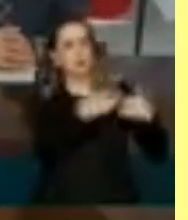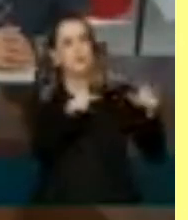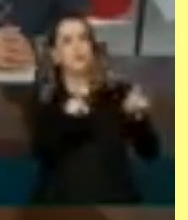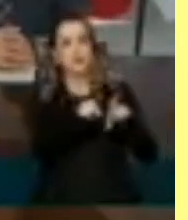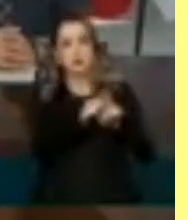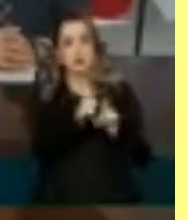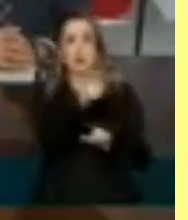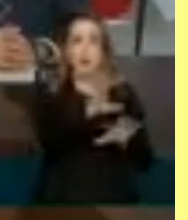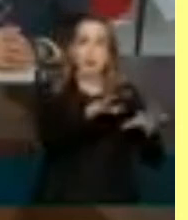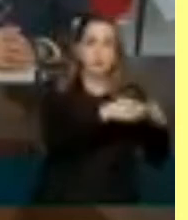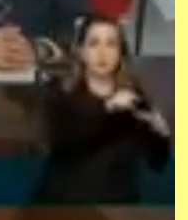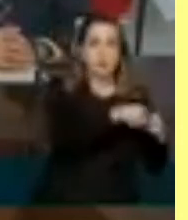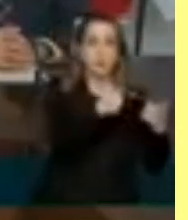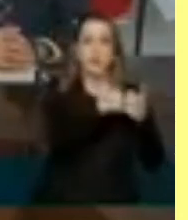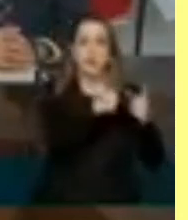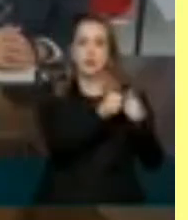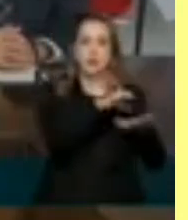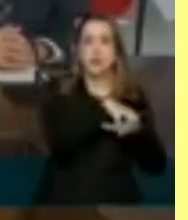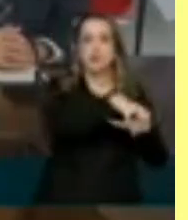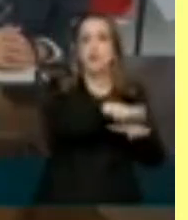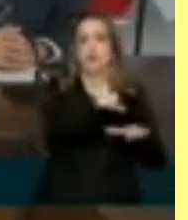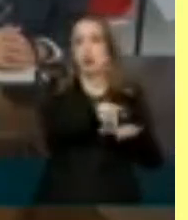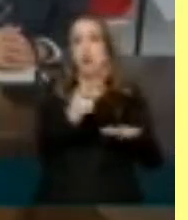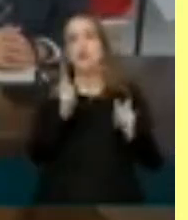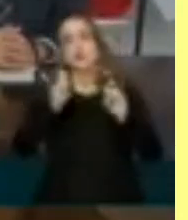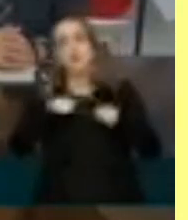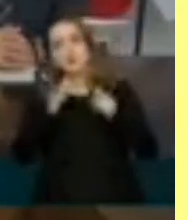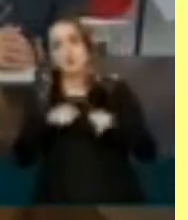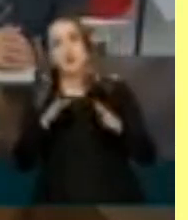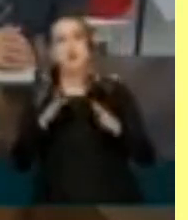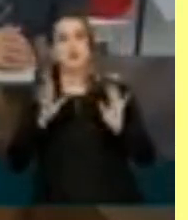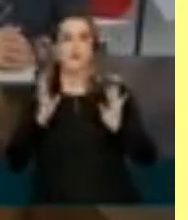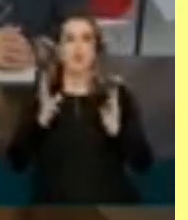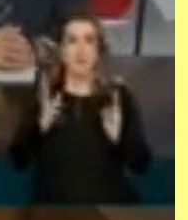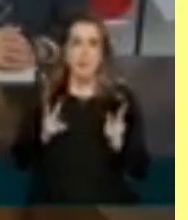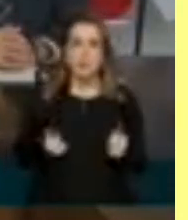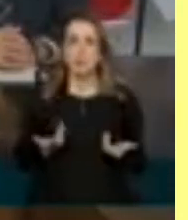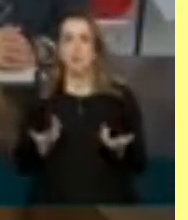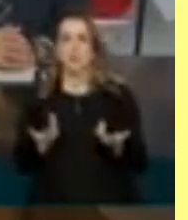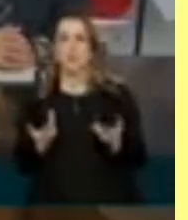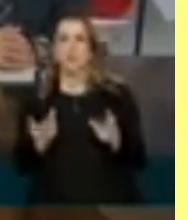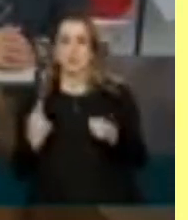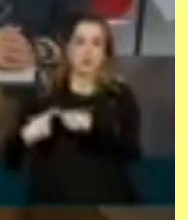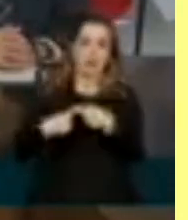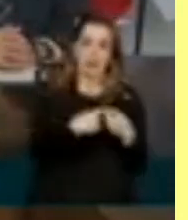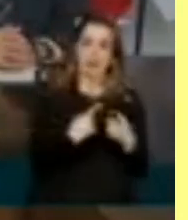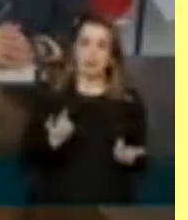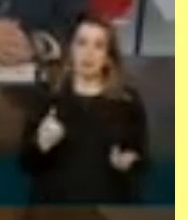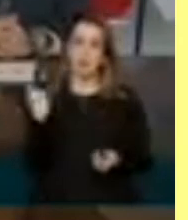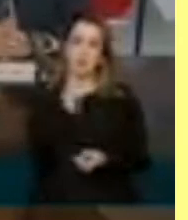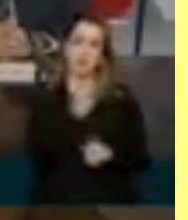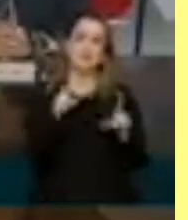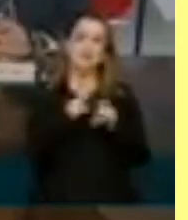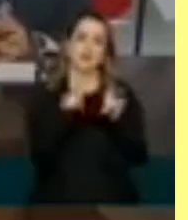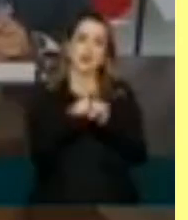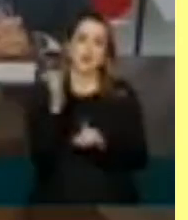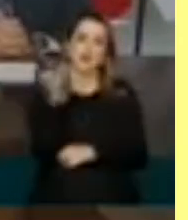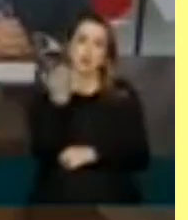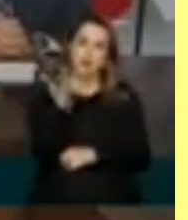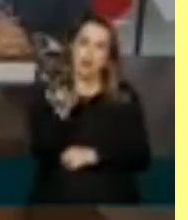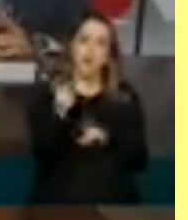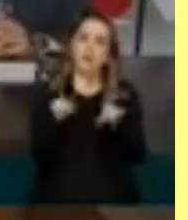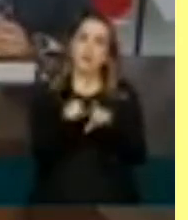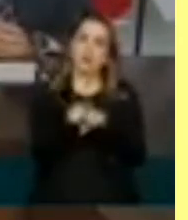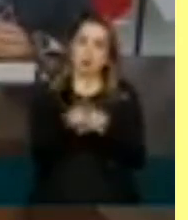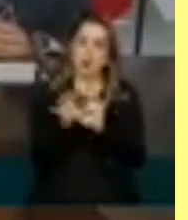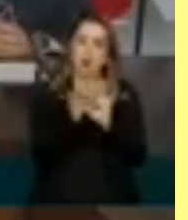mais em áreas como transporte, logística e saneamento urbano. É com satisfação que também destaco o alinhamento do